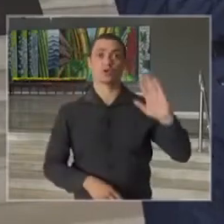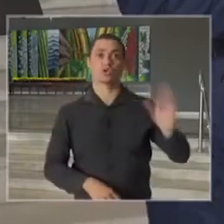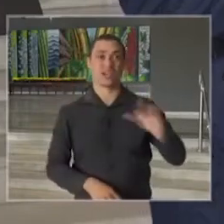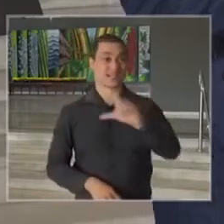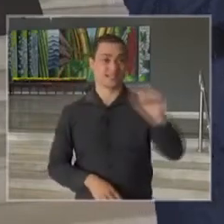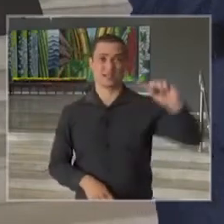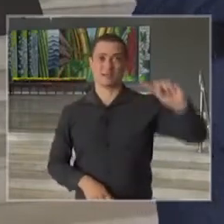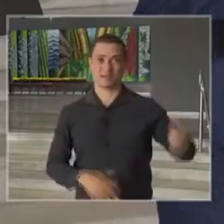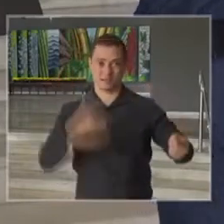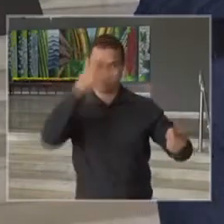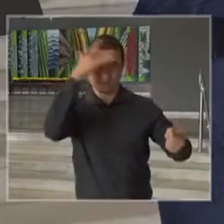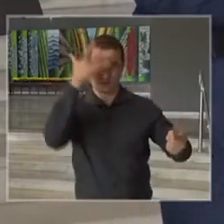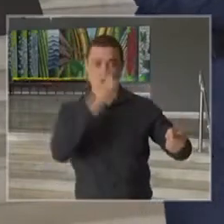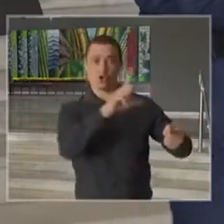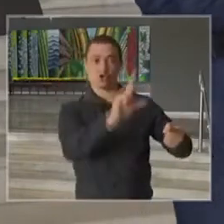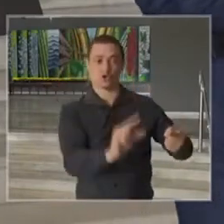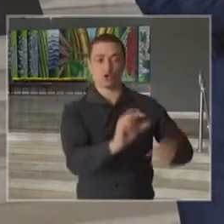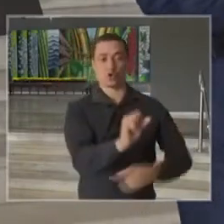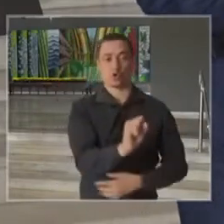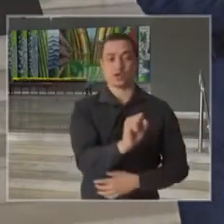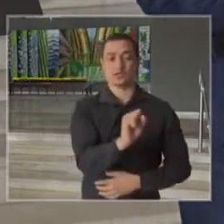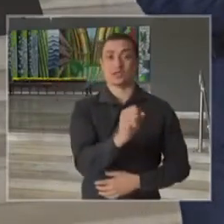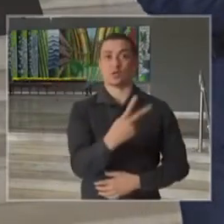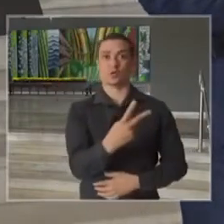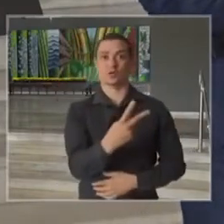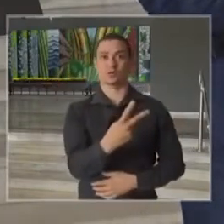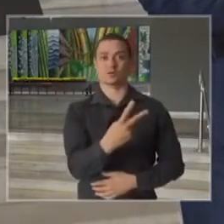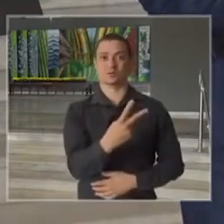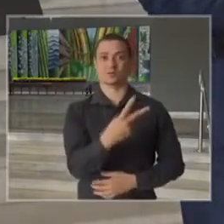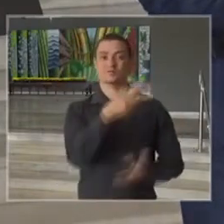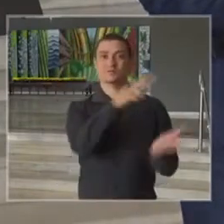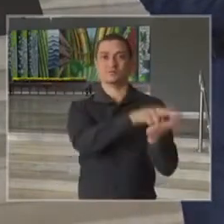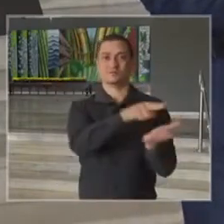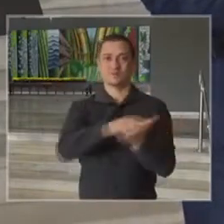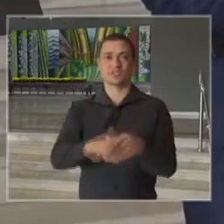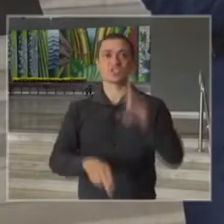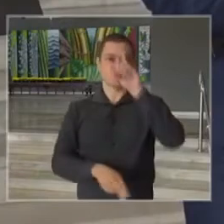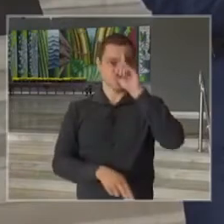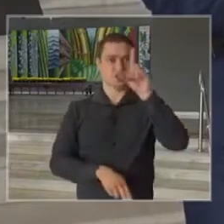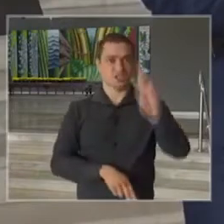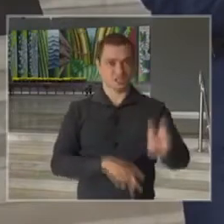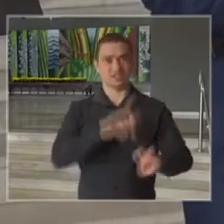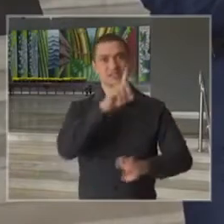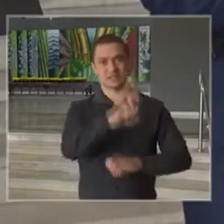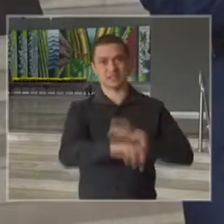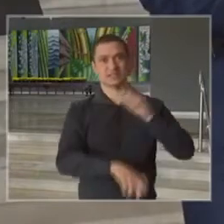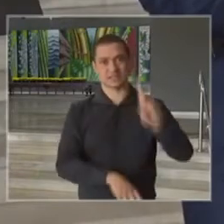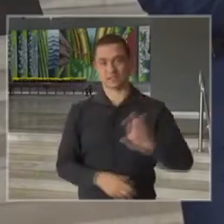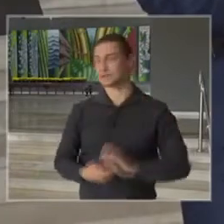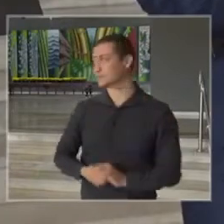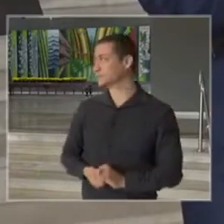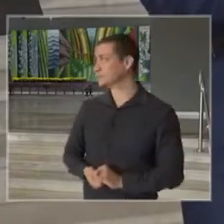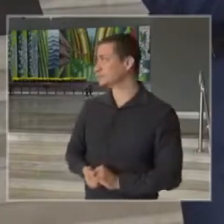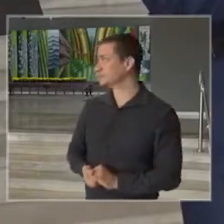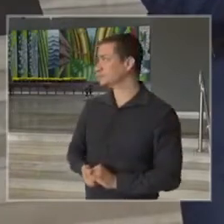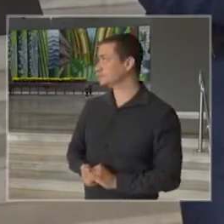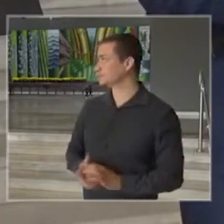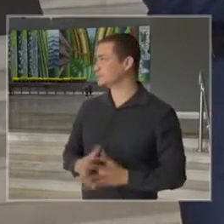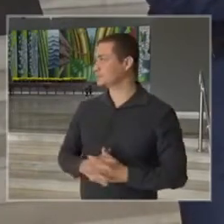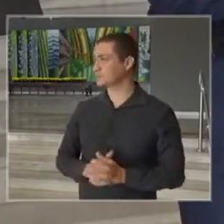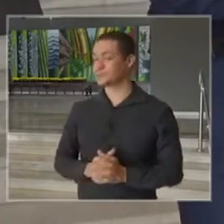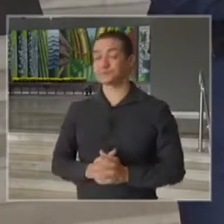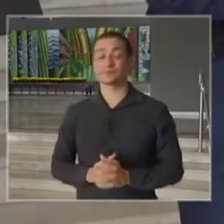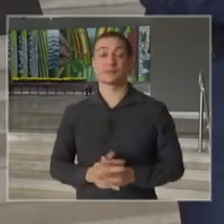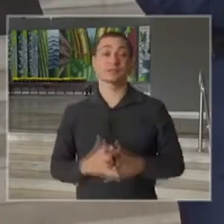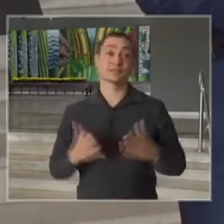estamos com 82 duas internações a cada 100 mil habitantes em duas